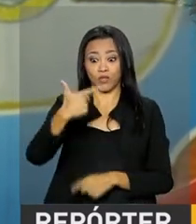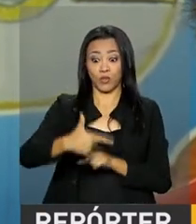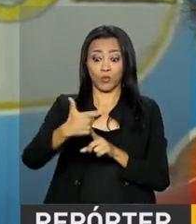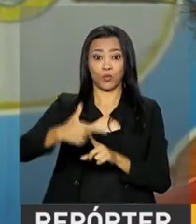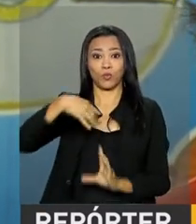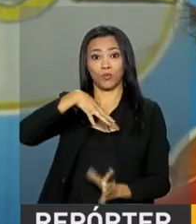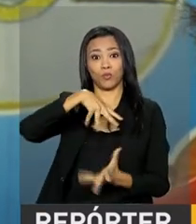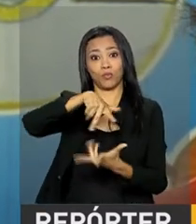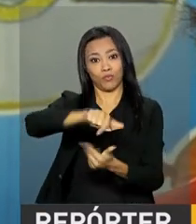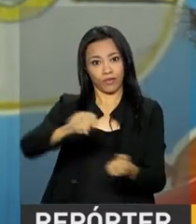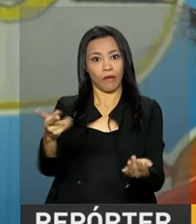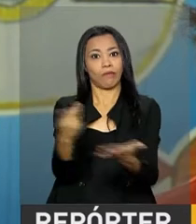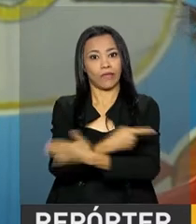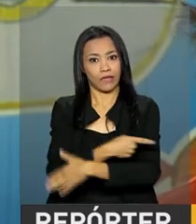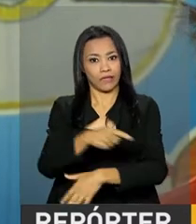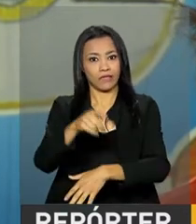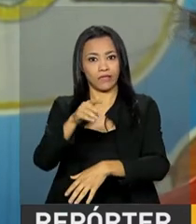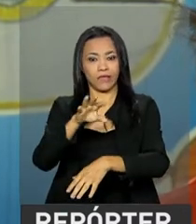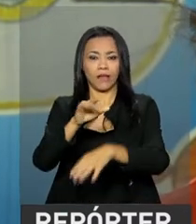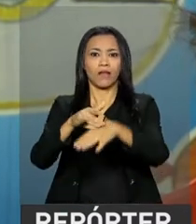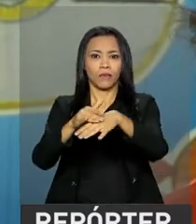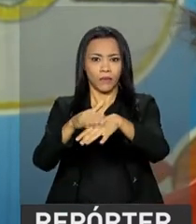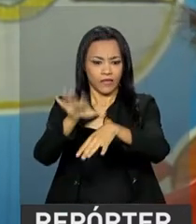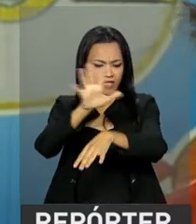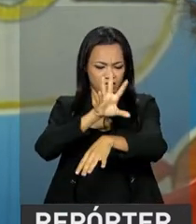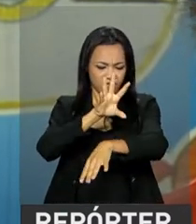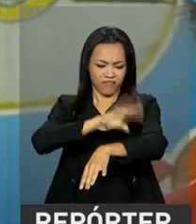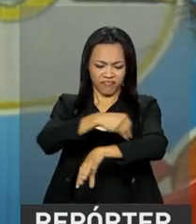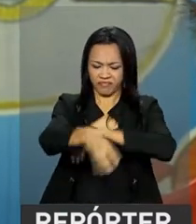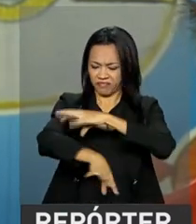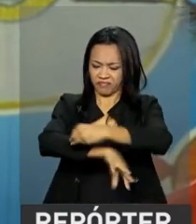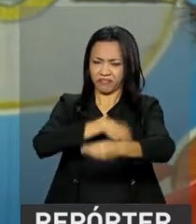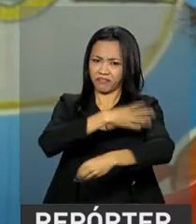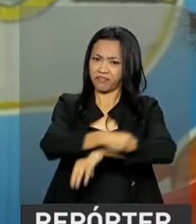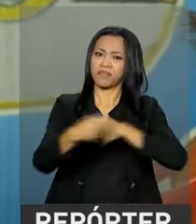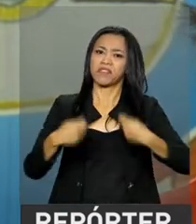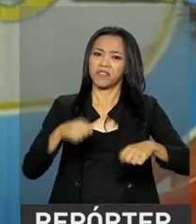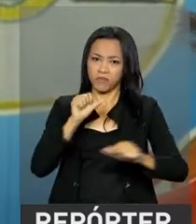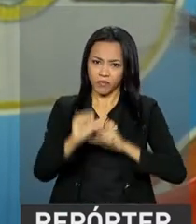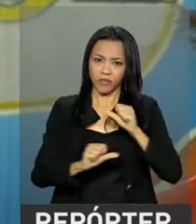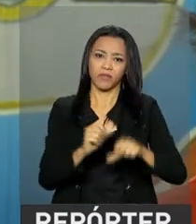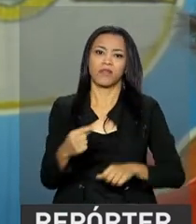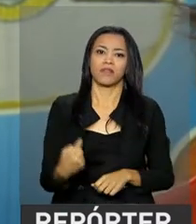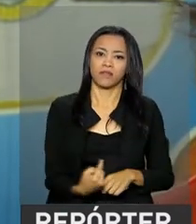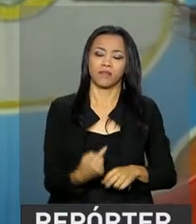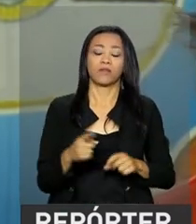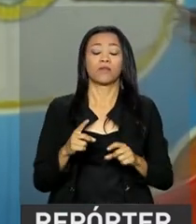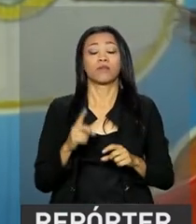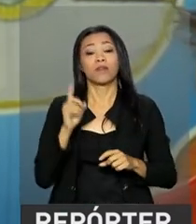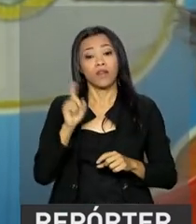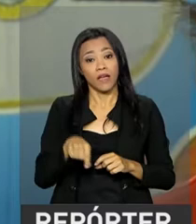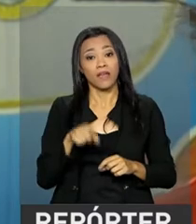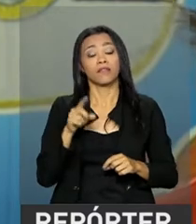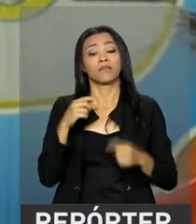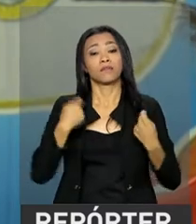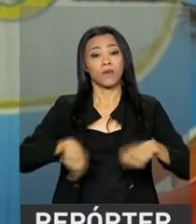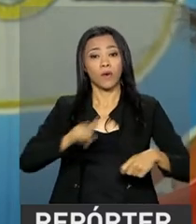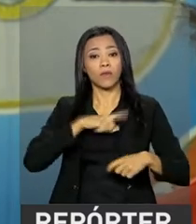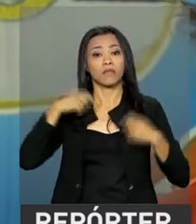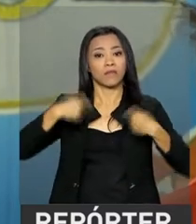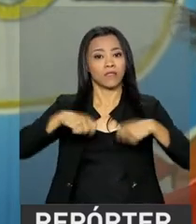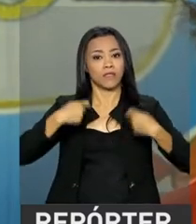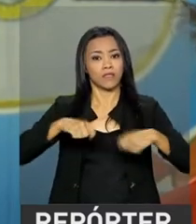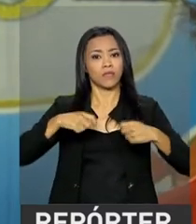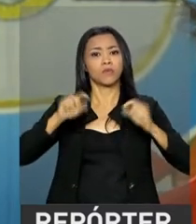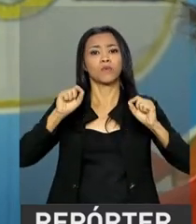casa senão seria se uma estatística que precisamos mudar mas mais do que estatística precisamos promover